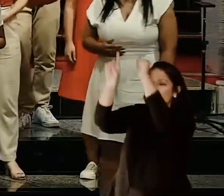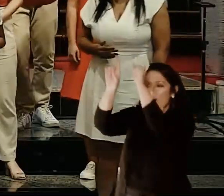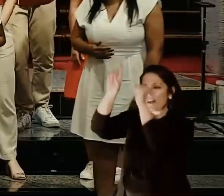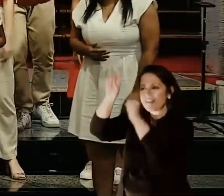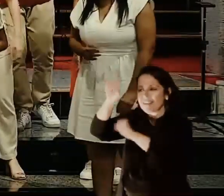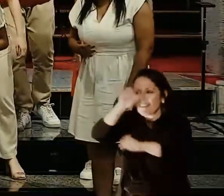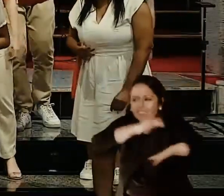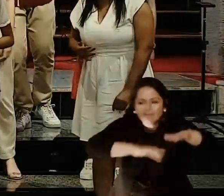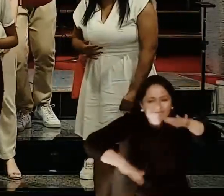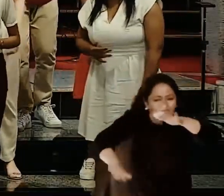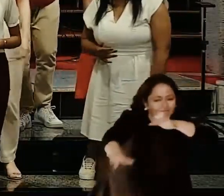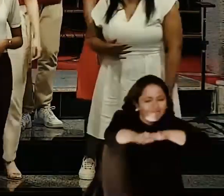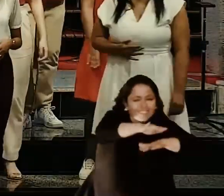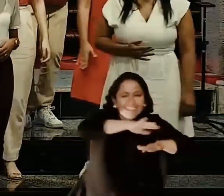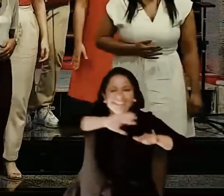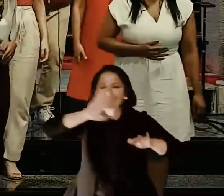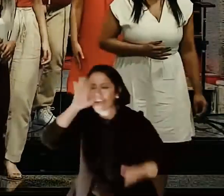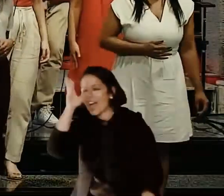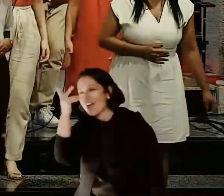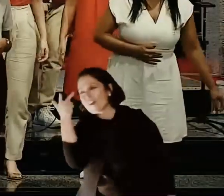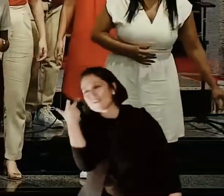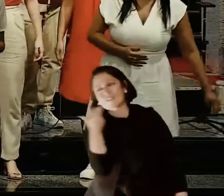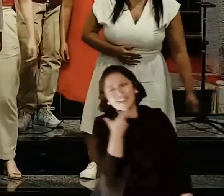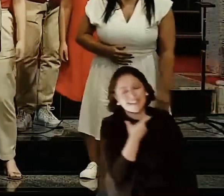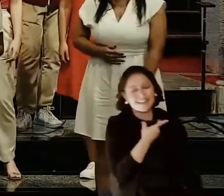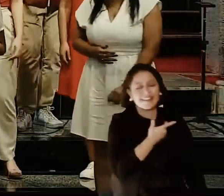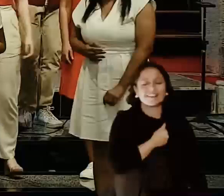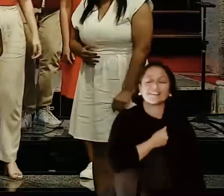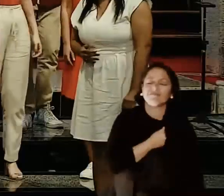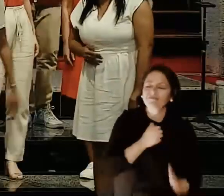vens para salvar.